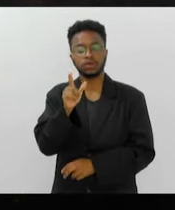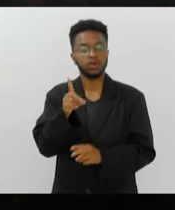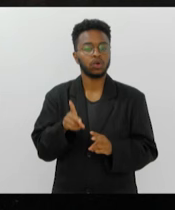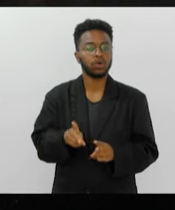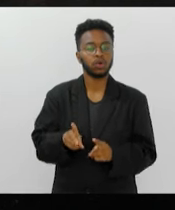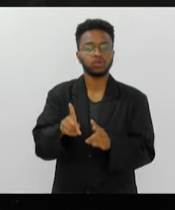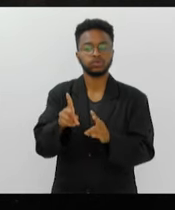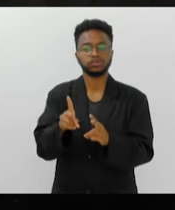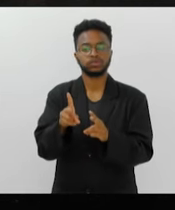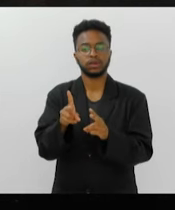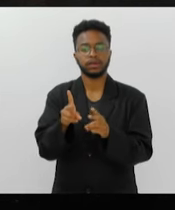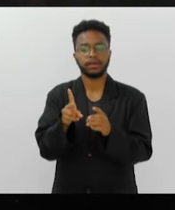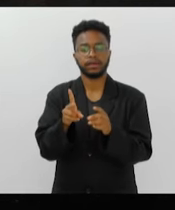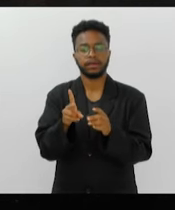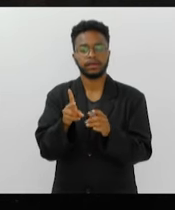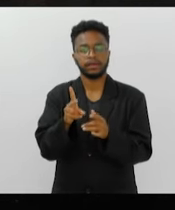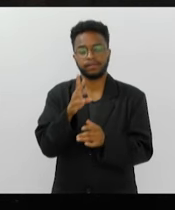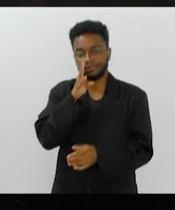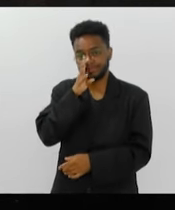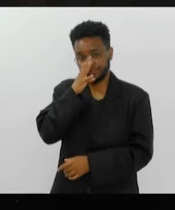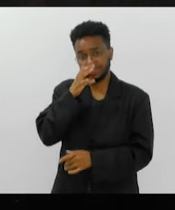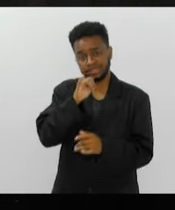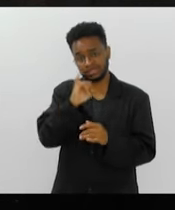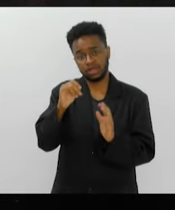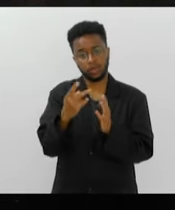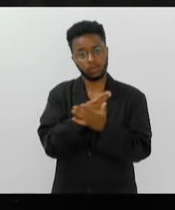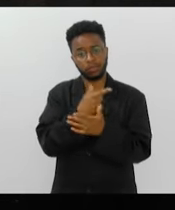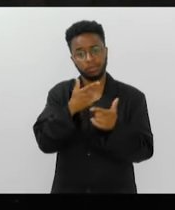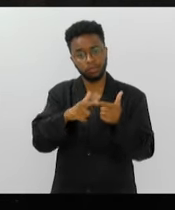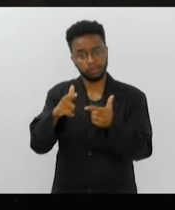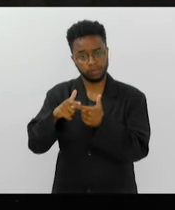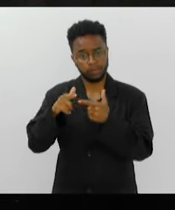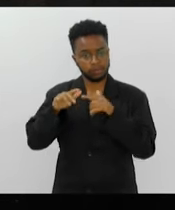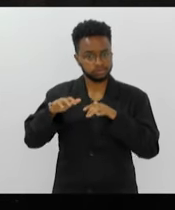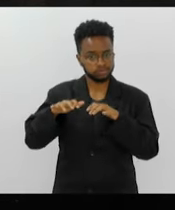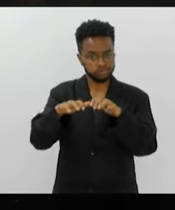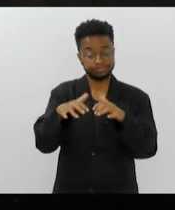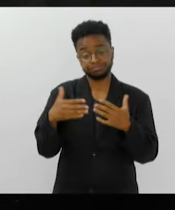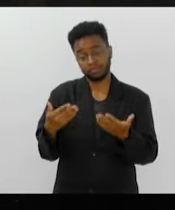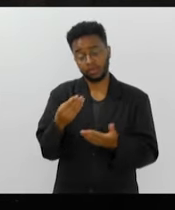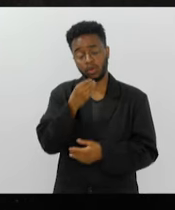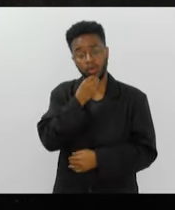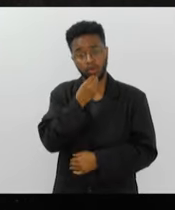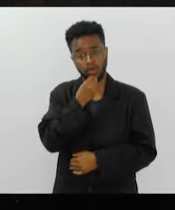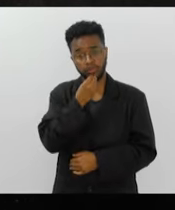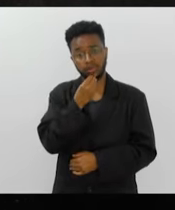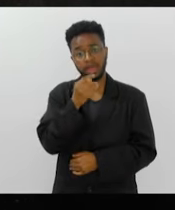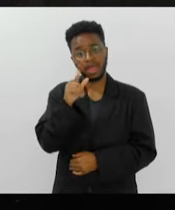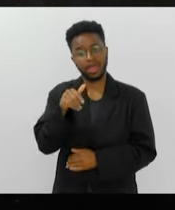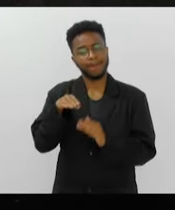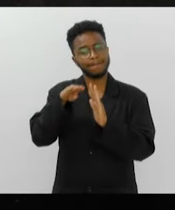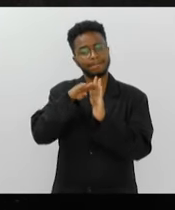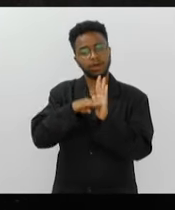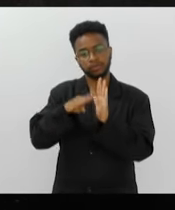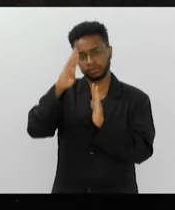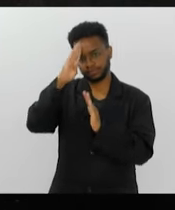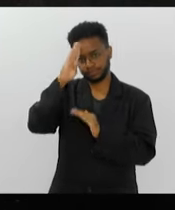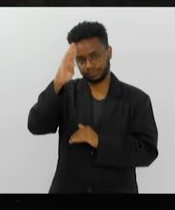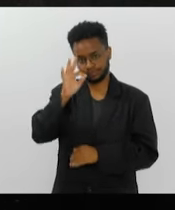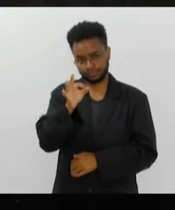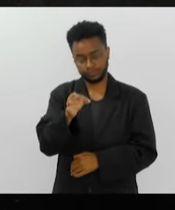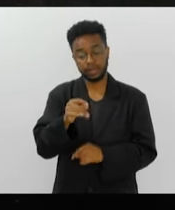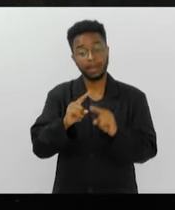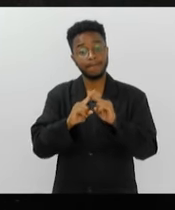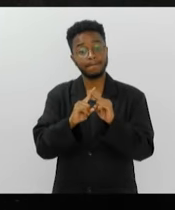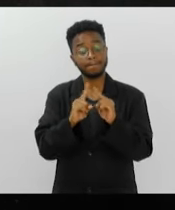essas tragédias então evidentemente essa é uma pauta Central